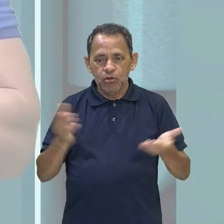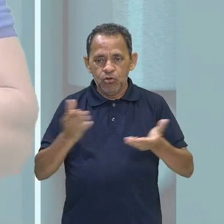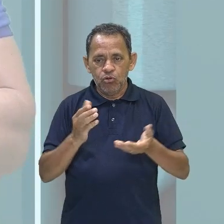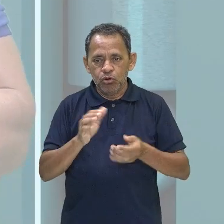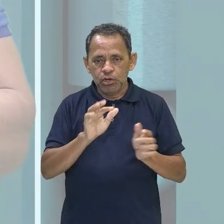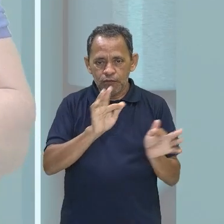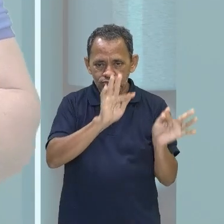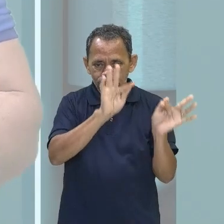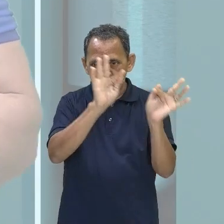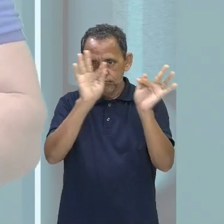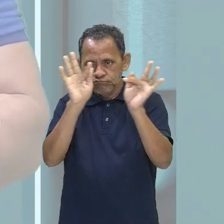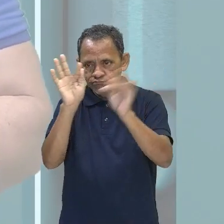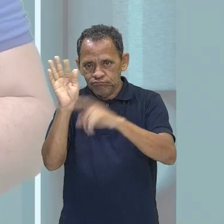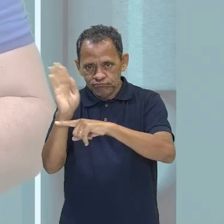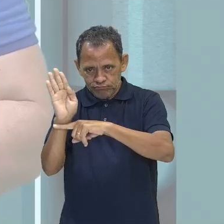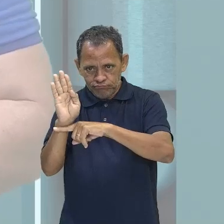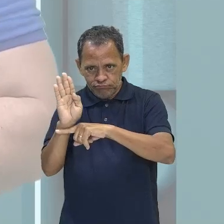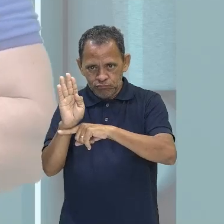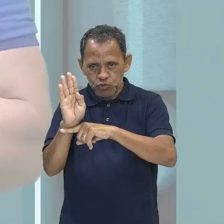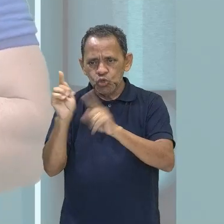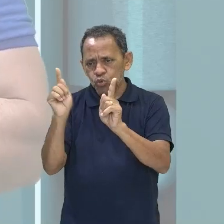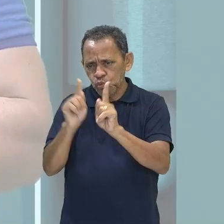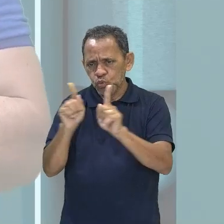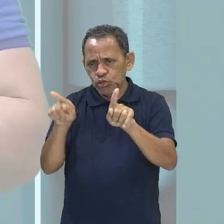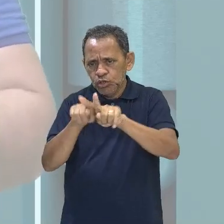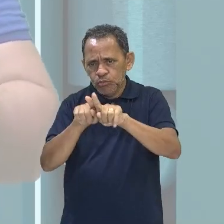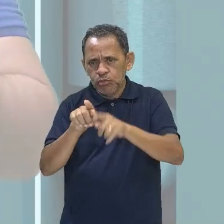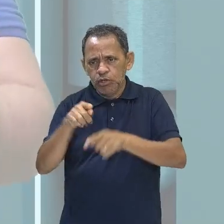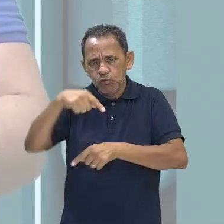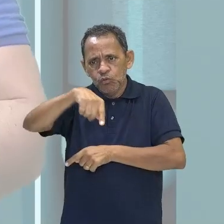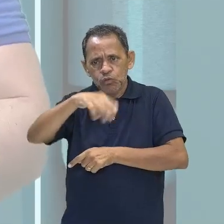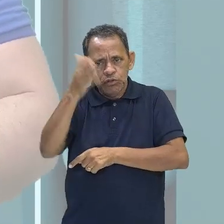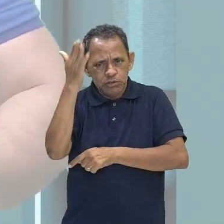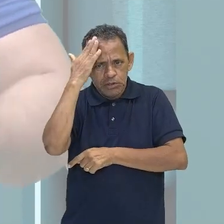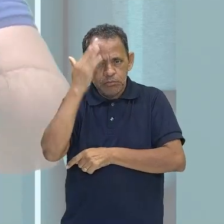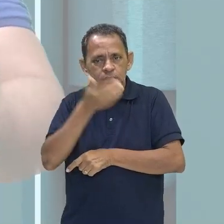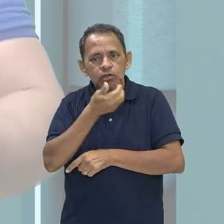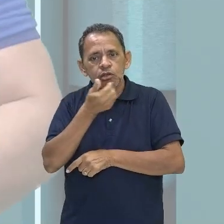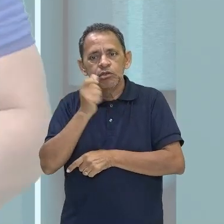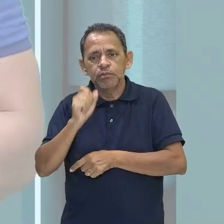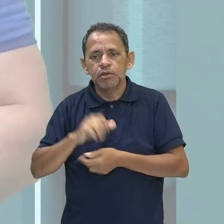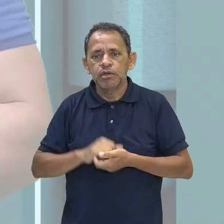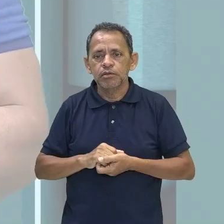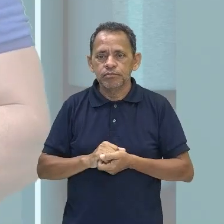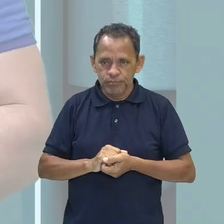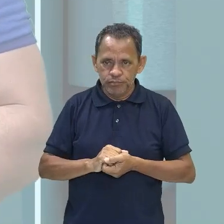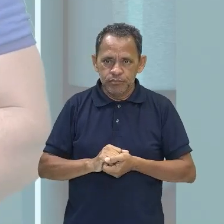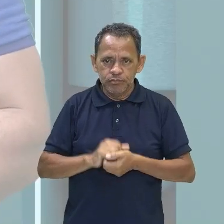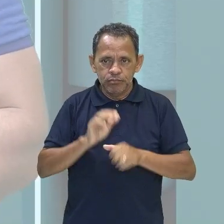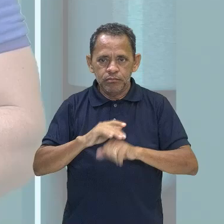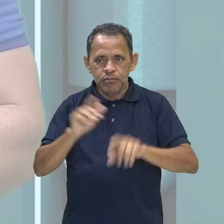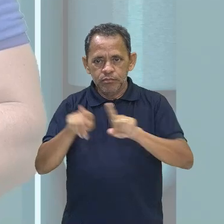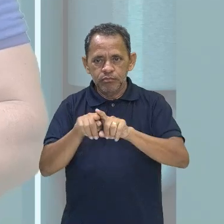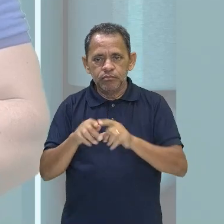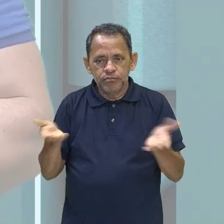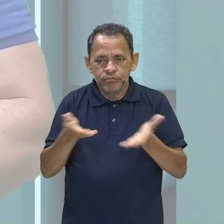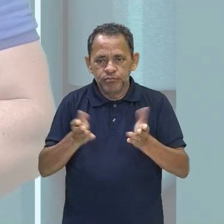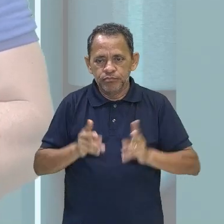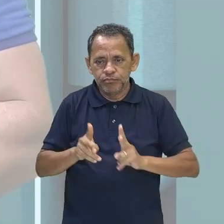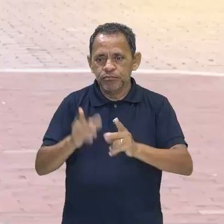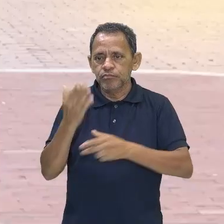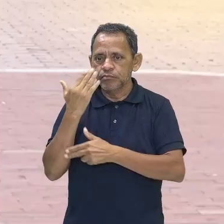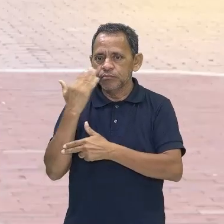um vídeo, também um vídeo curtinho, que vocês vão entender melhor e mais um pouco sobre o present continuous. Vamos